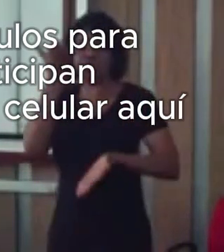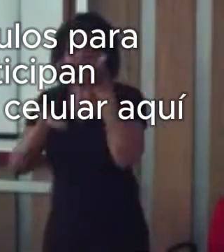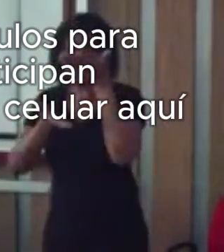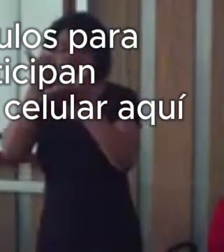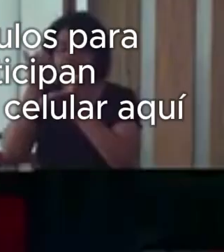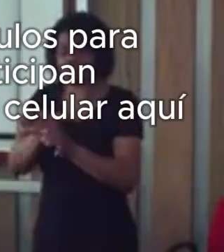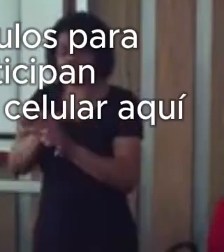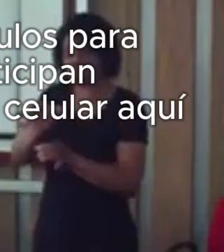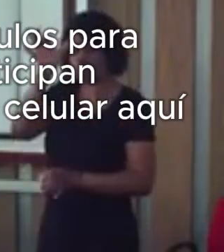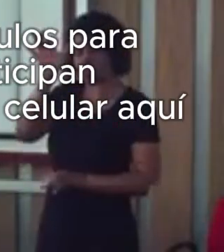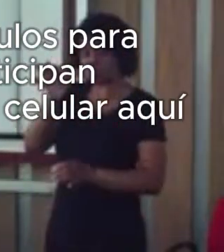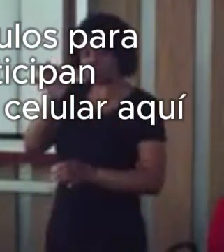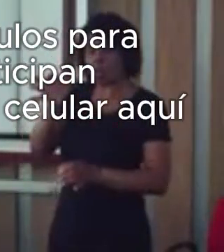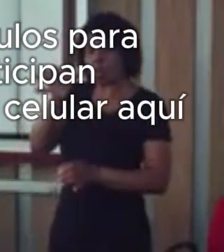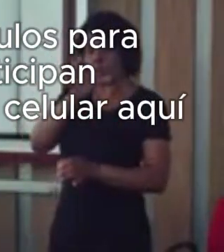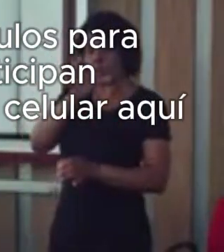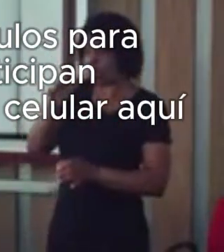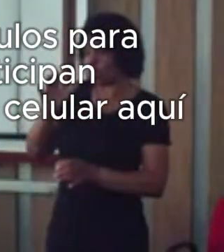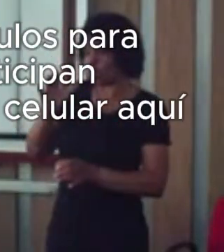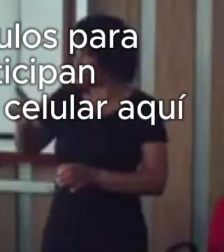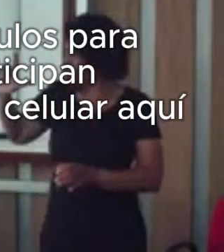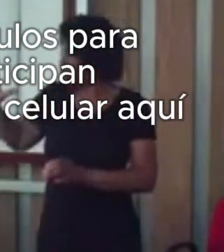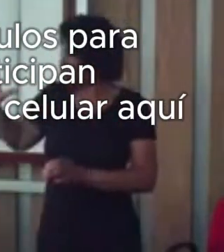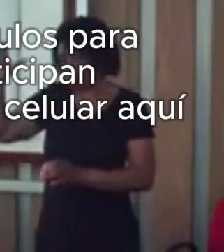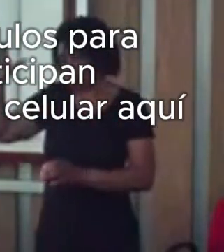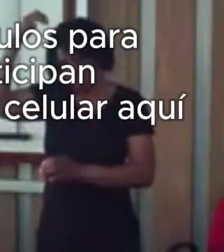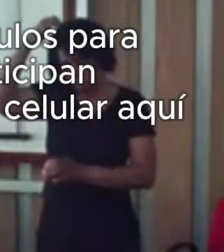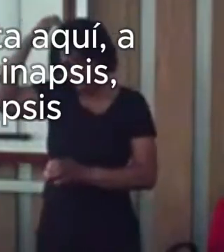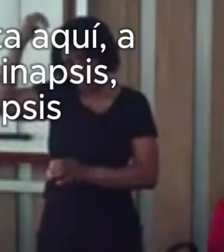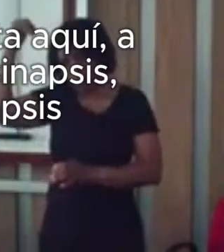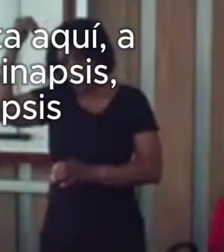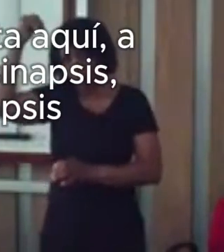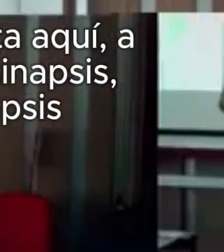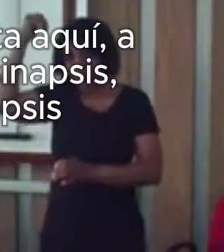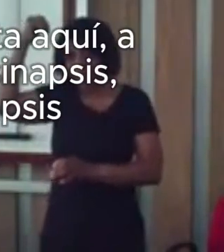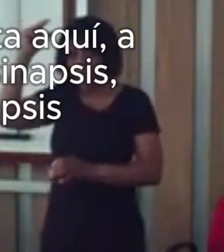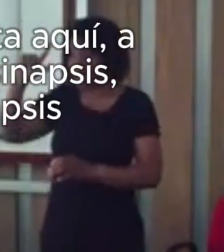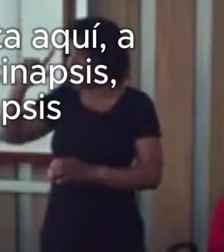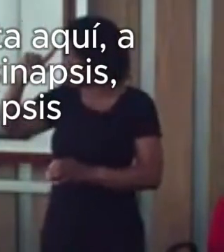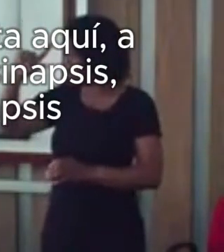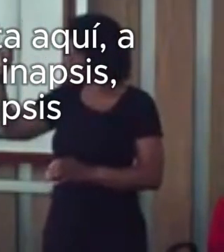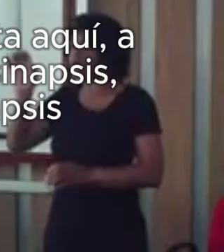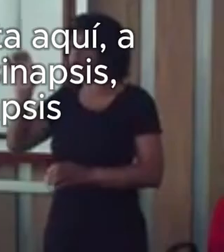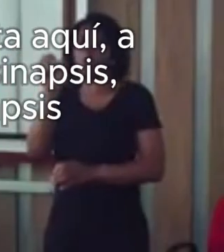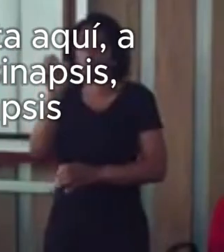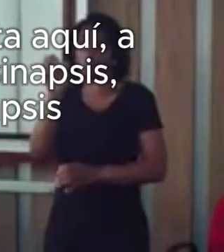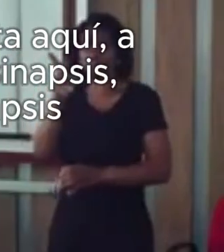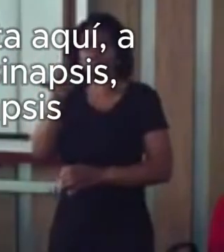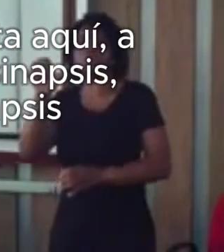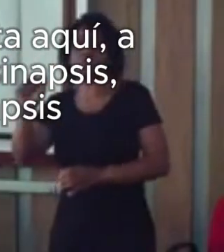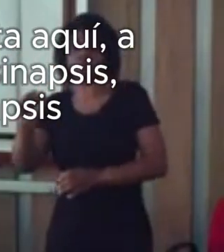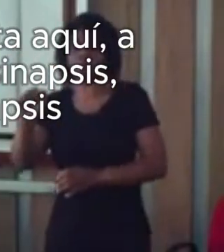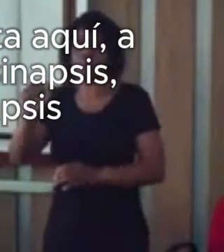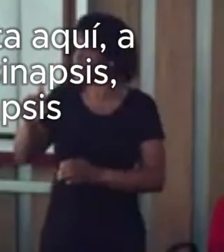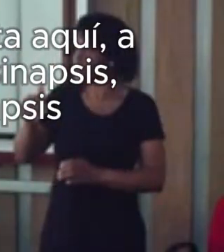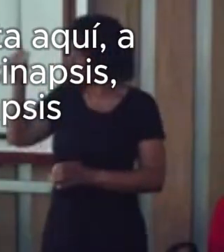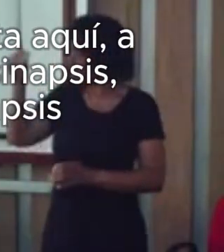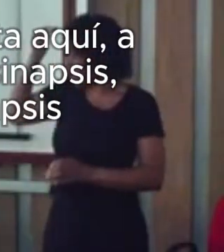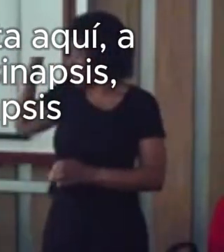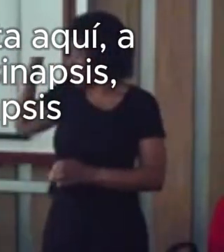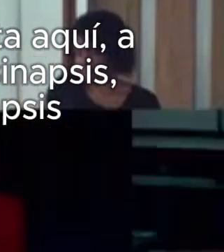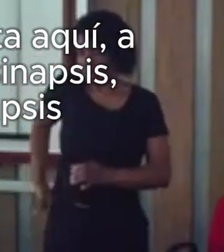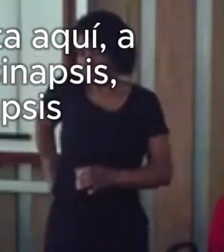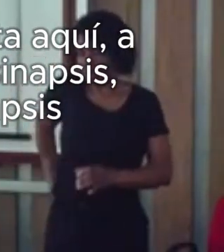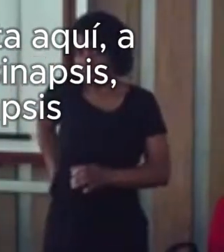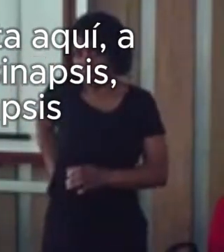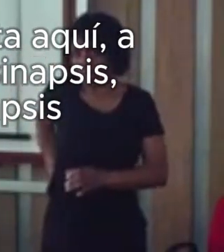é um neurônio aqui, corpo celular aqui, no córtex, aí sai um axônio comprido, vem até aqui, no neurônio